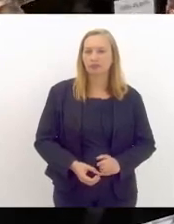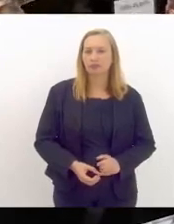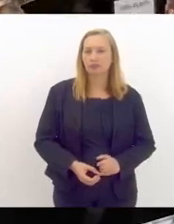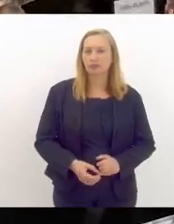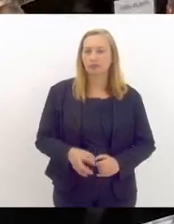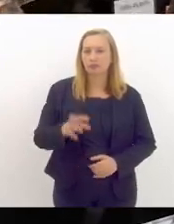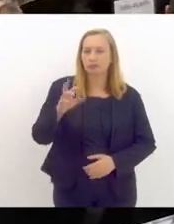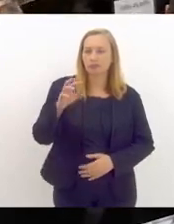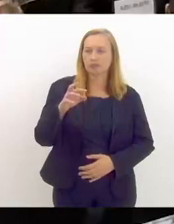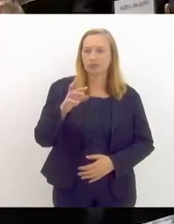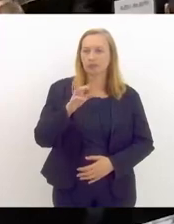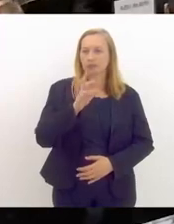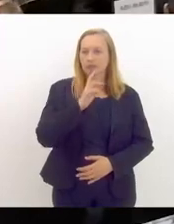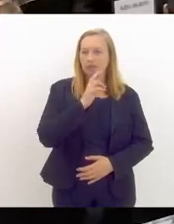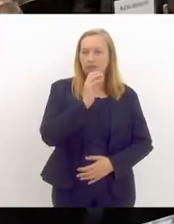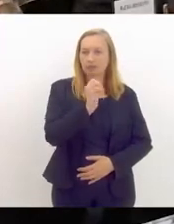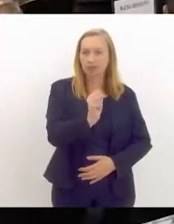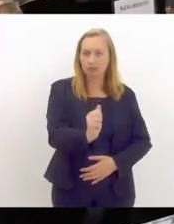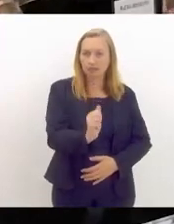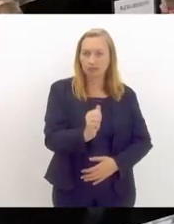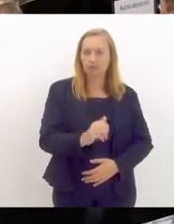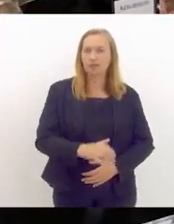Rodrigo Amorim.